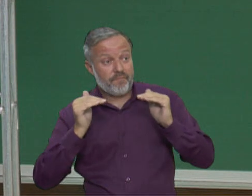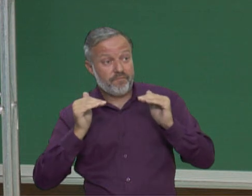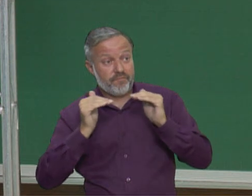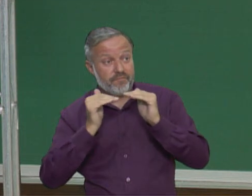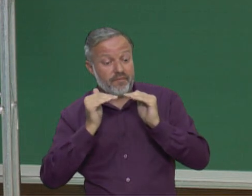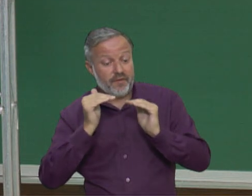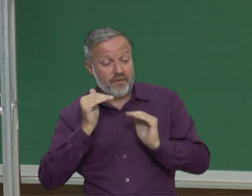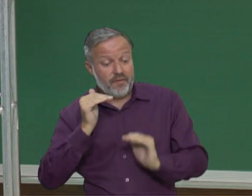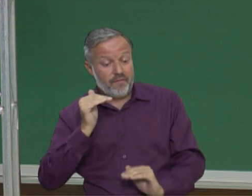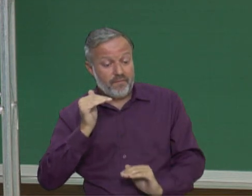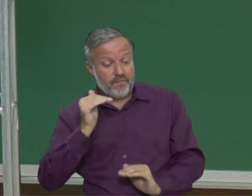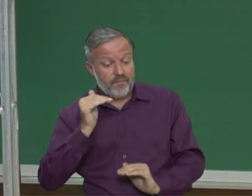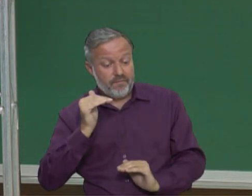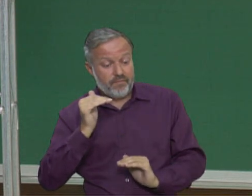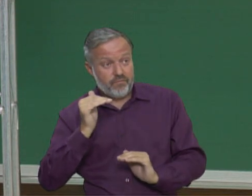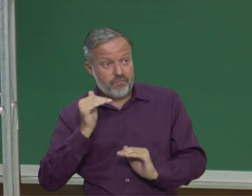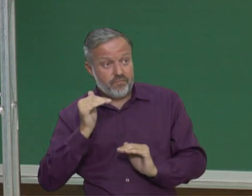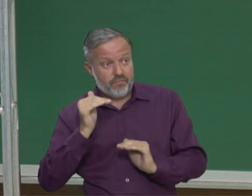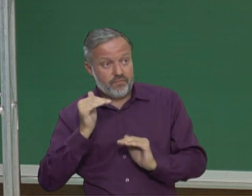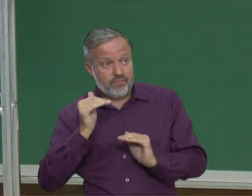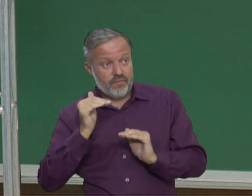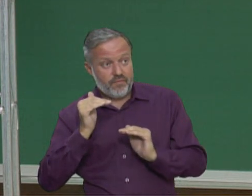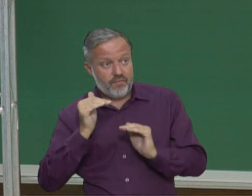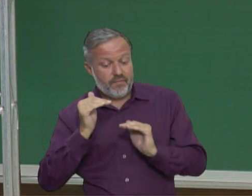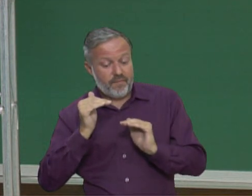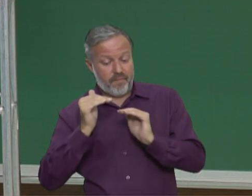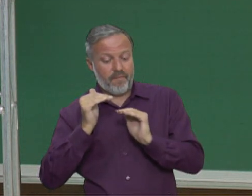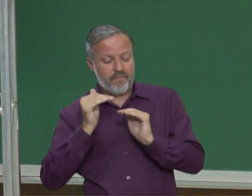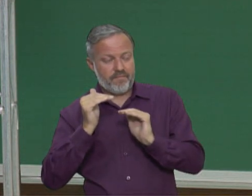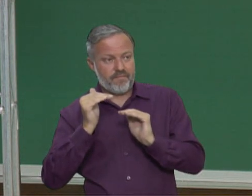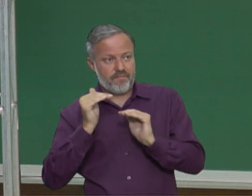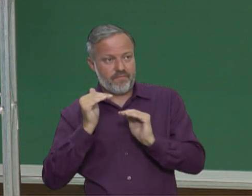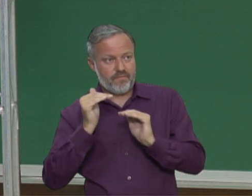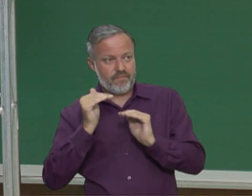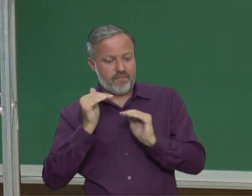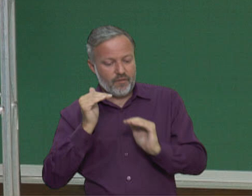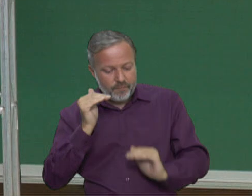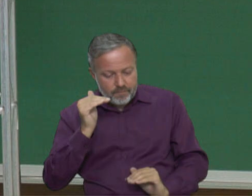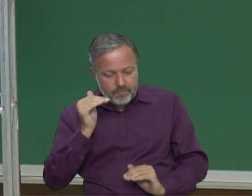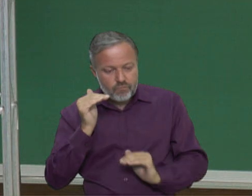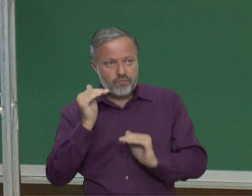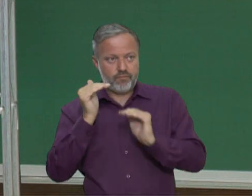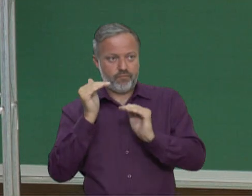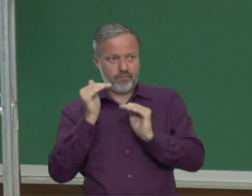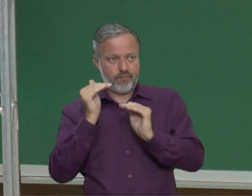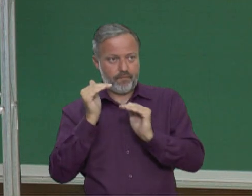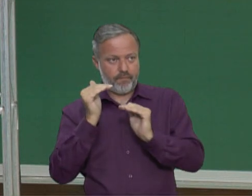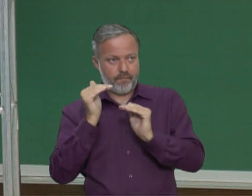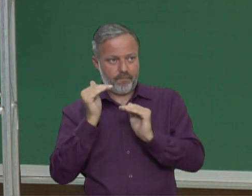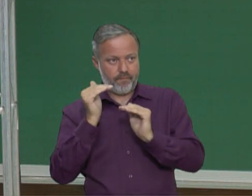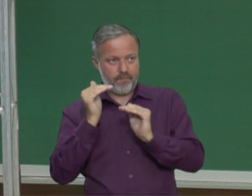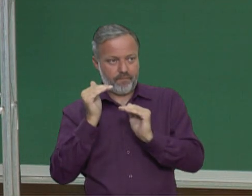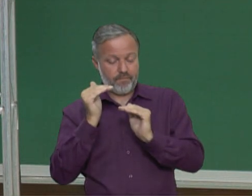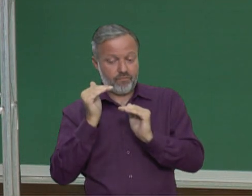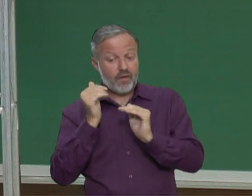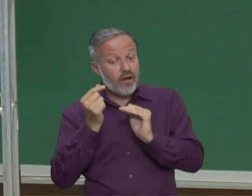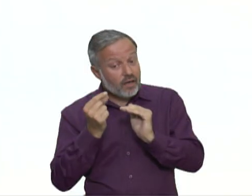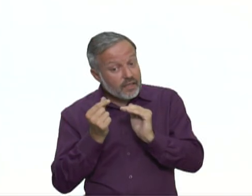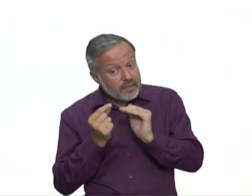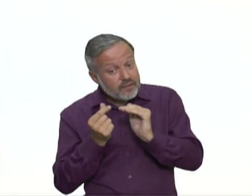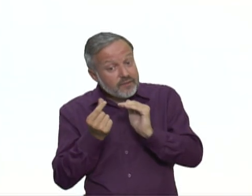de um nível inferior para um maior, tá? Ele cresce, ele tem uma extensão econômica,